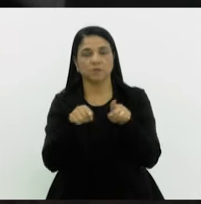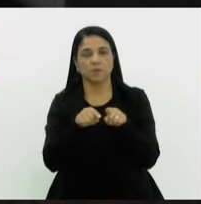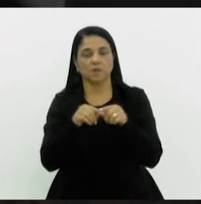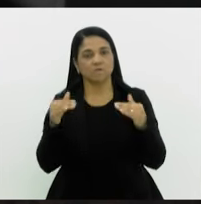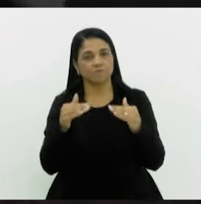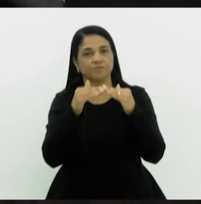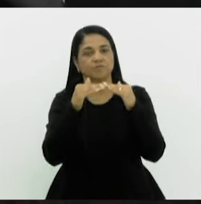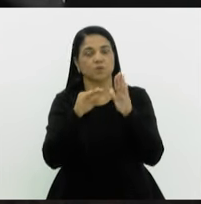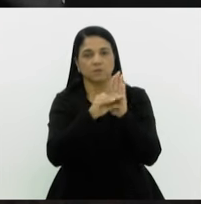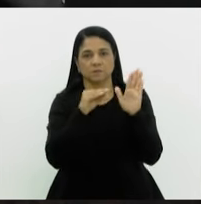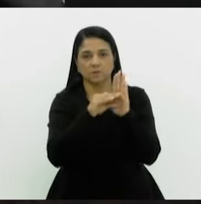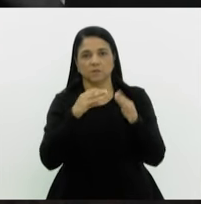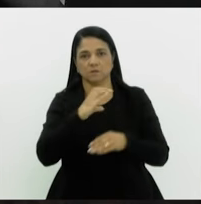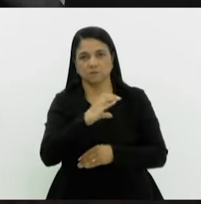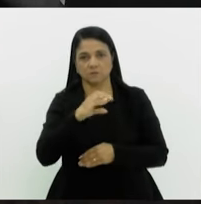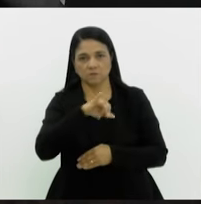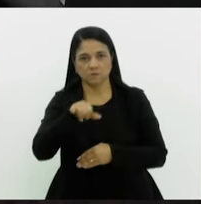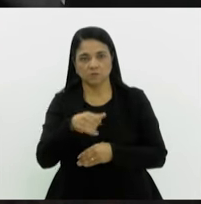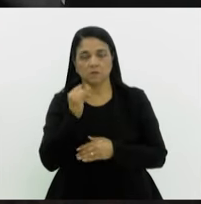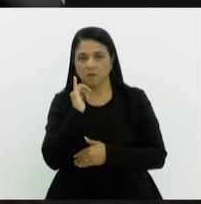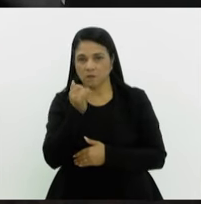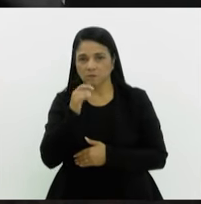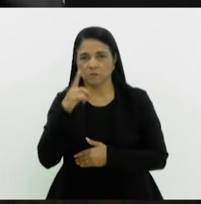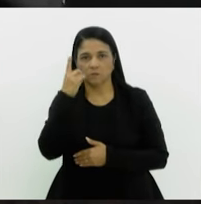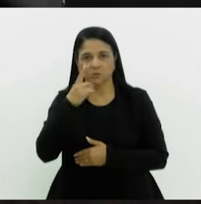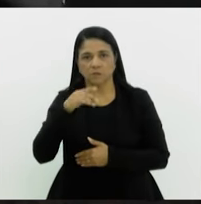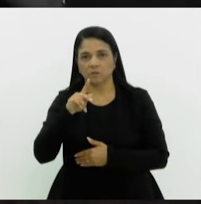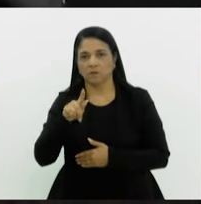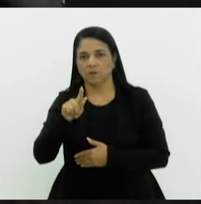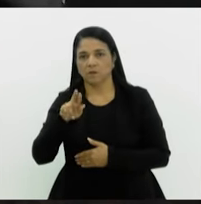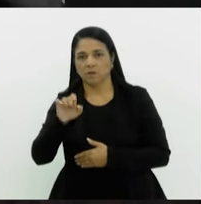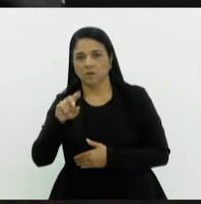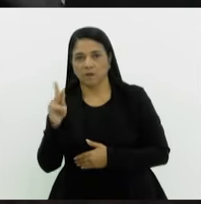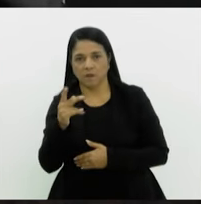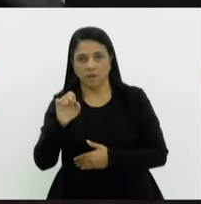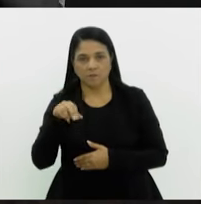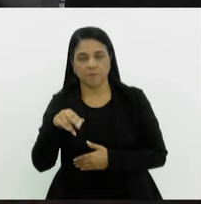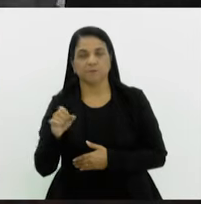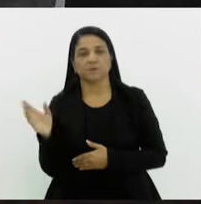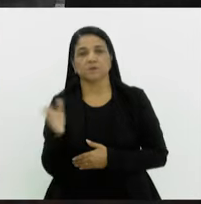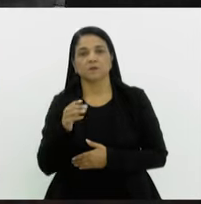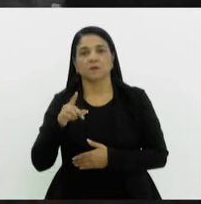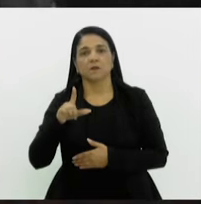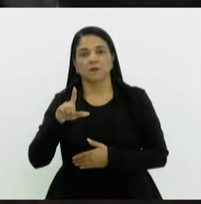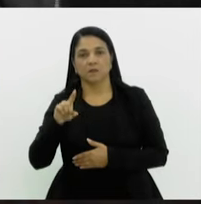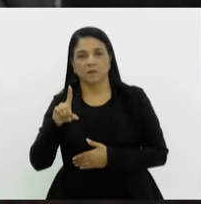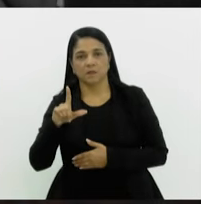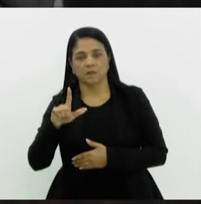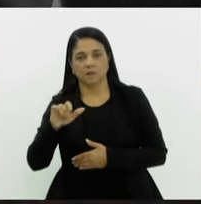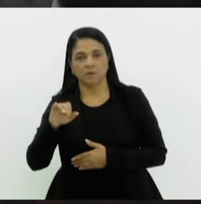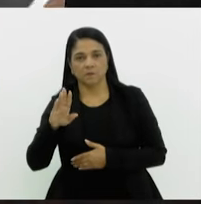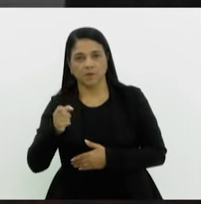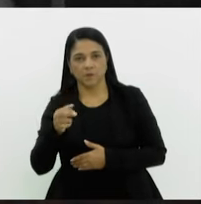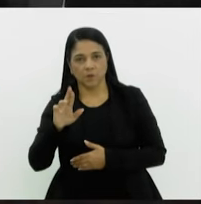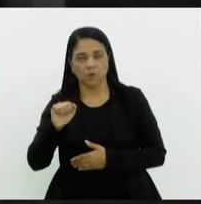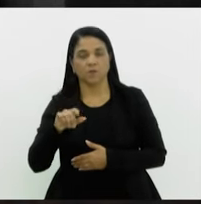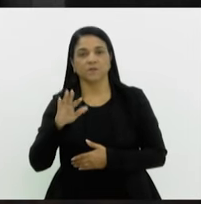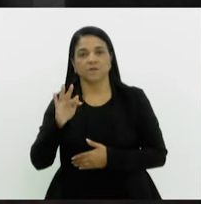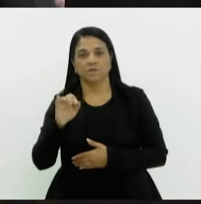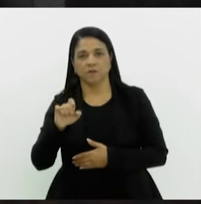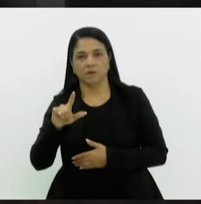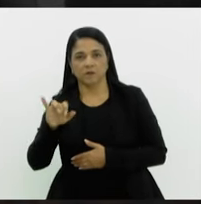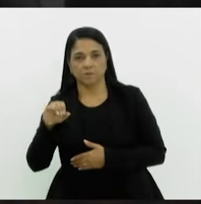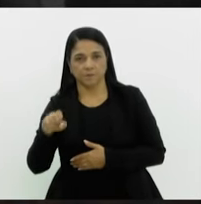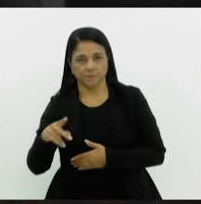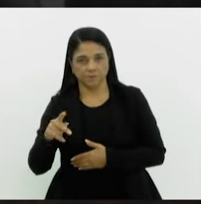CCJ. Relatores, deputados Guilherme De Laroli, Daniel Librelon e Felipe Soares. Em discussão,